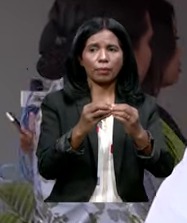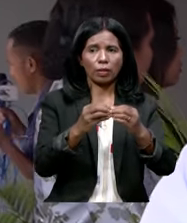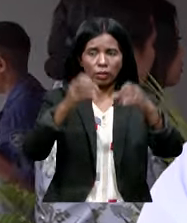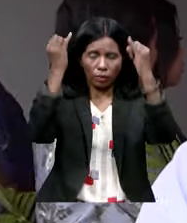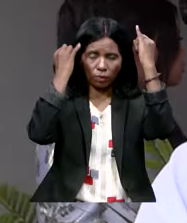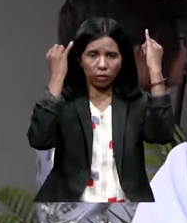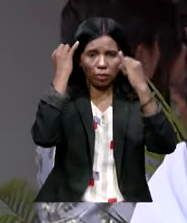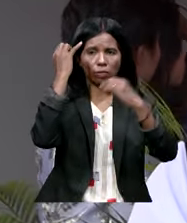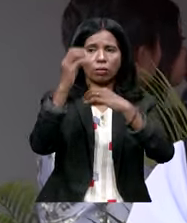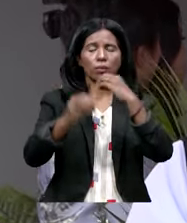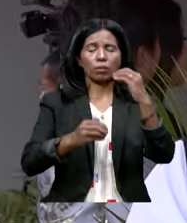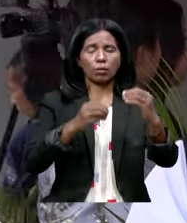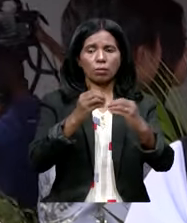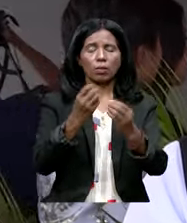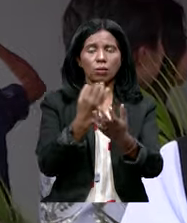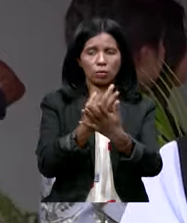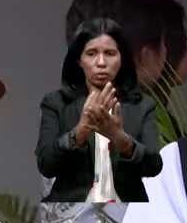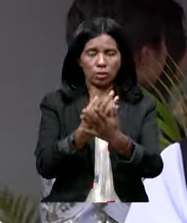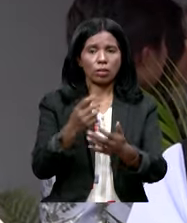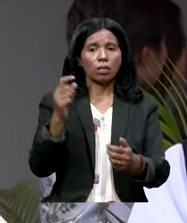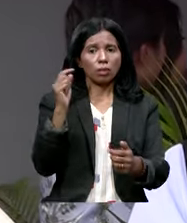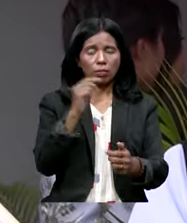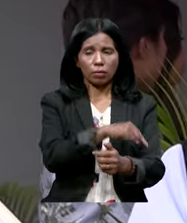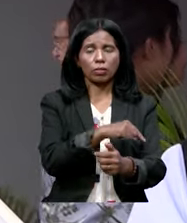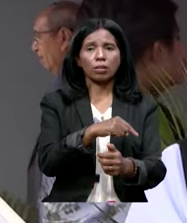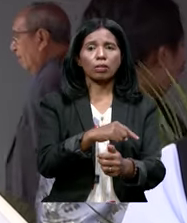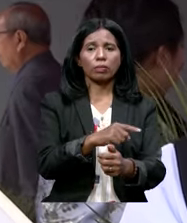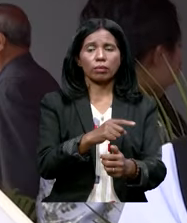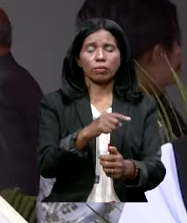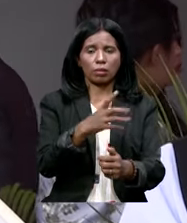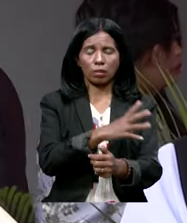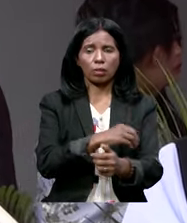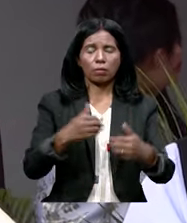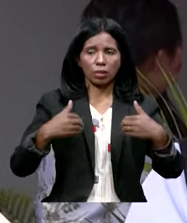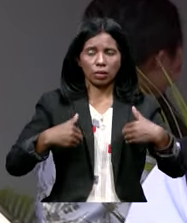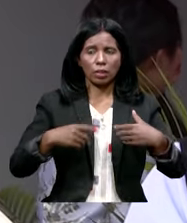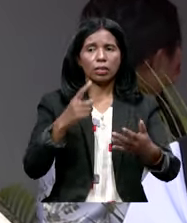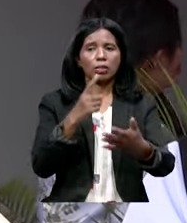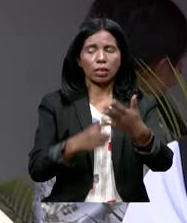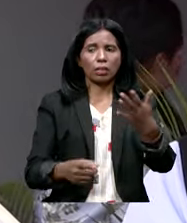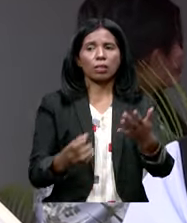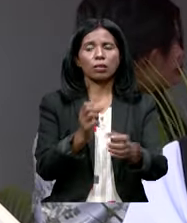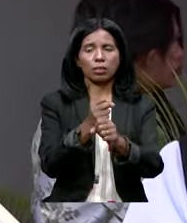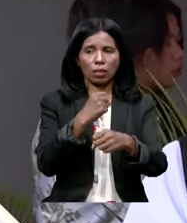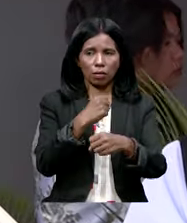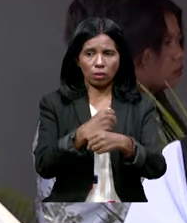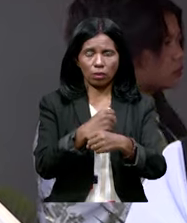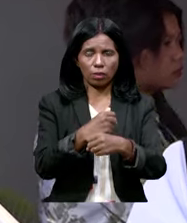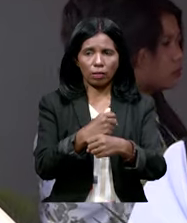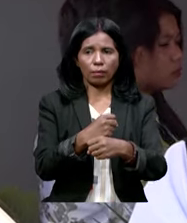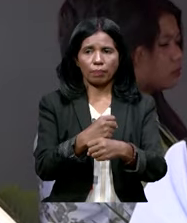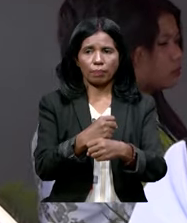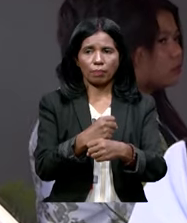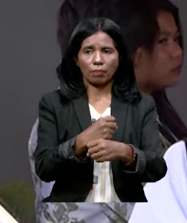informação com a moeda falso neve que ia medida saída maca Banco Central se rola ou se halo pode